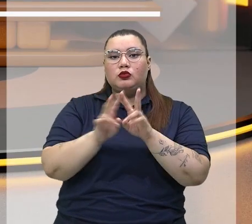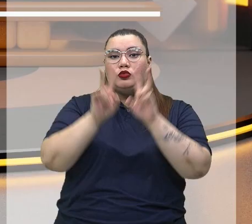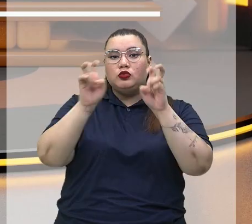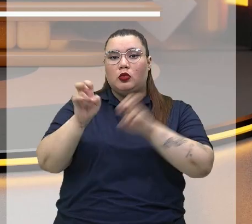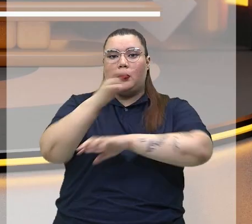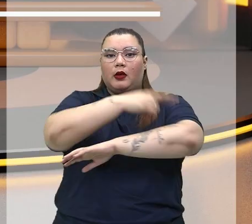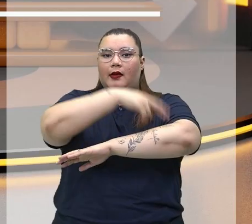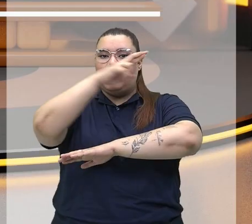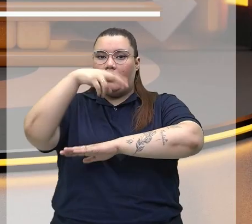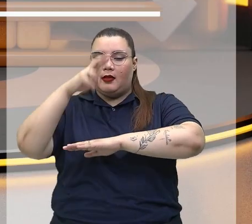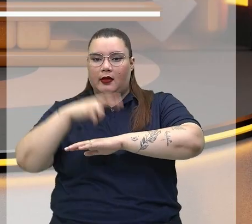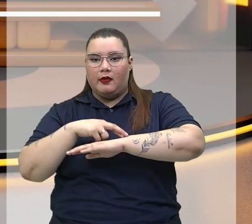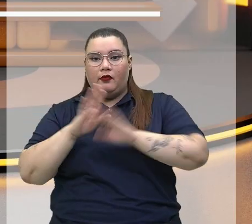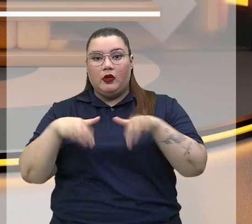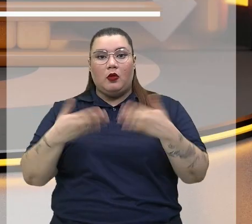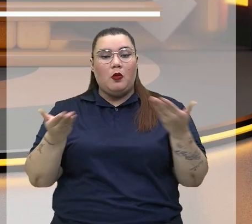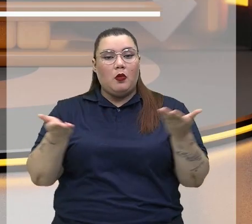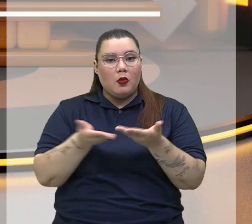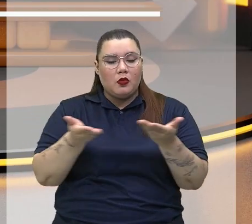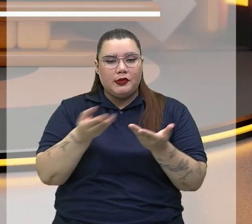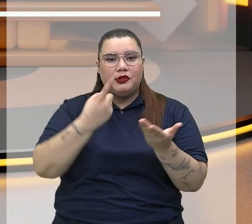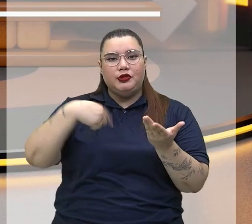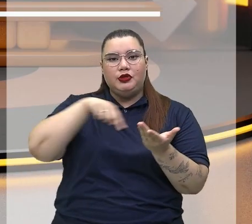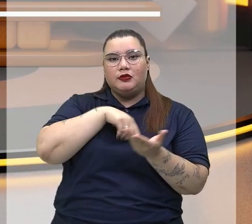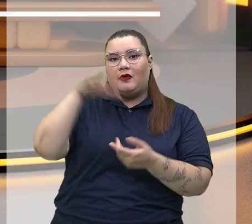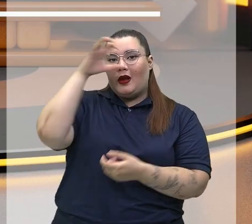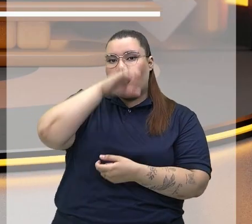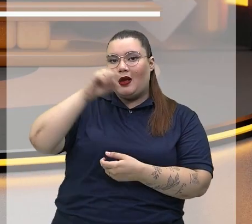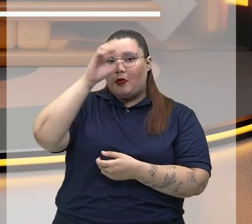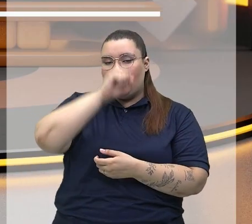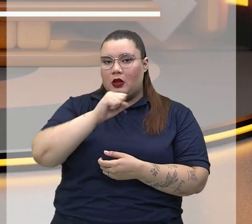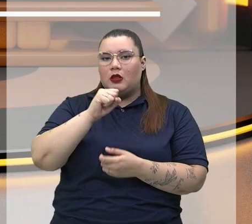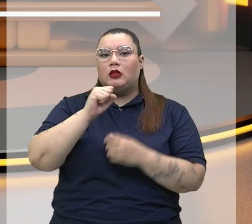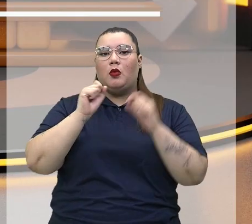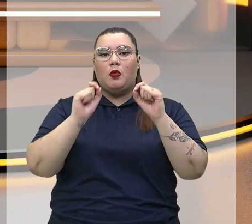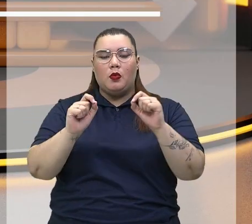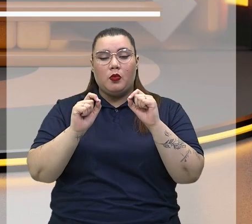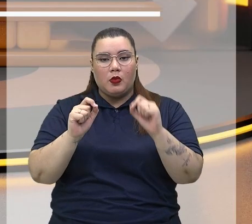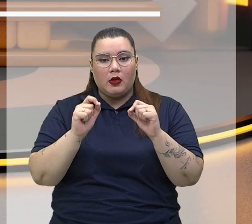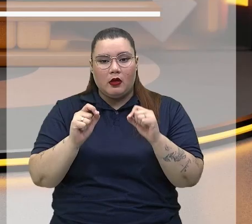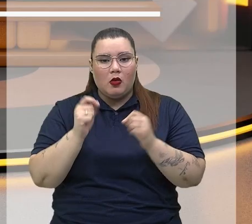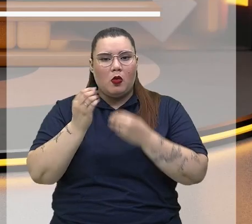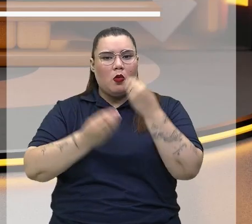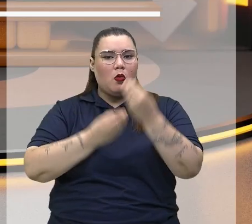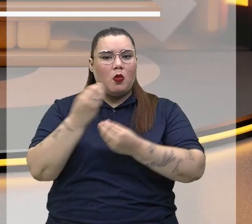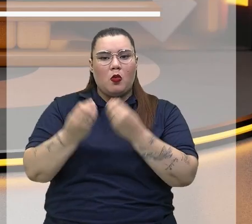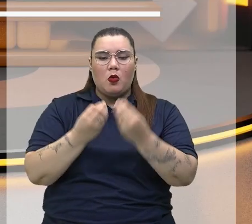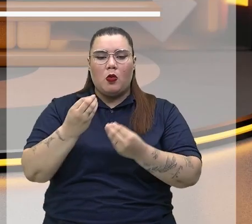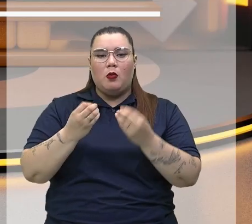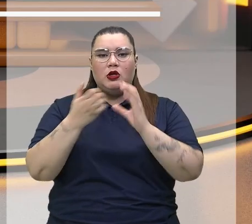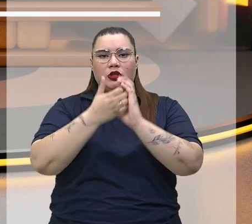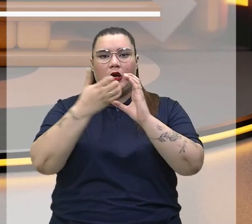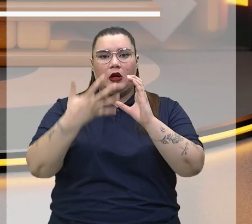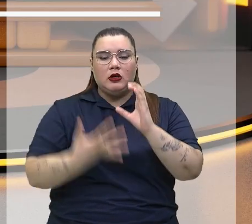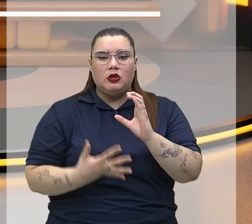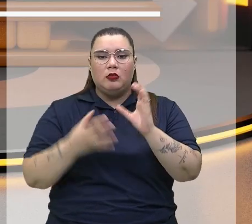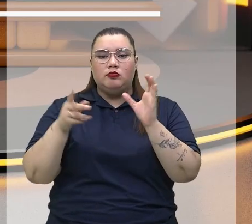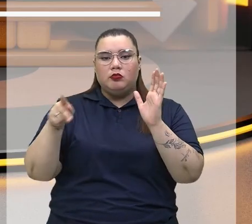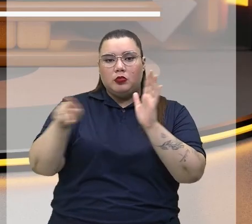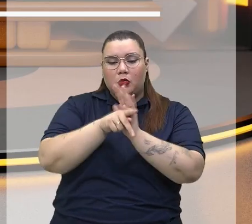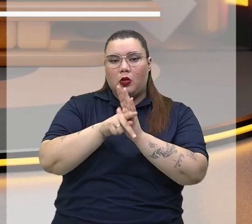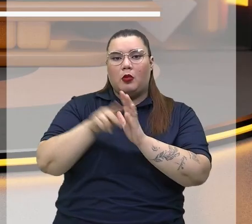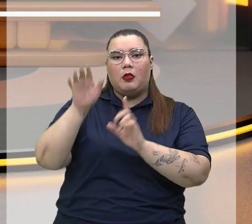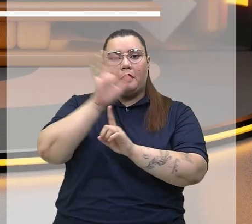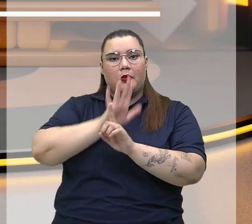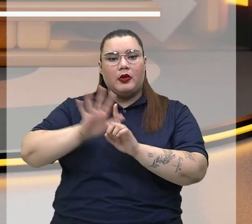a paisagem da nossa Amazônia. Vamos entender a linguagem dos planaltos, das planícies e